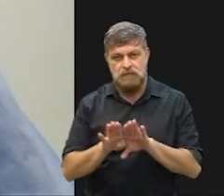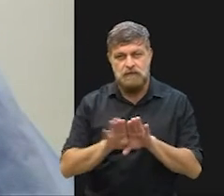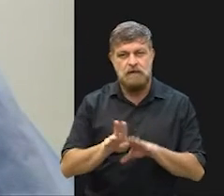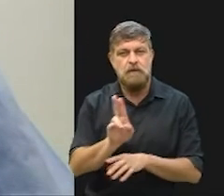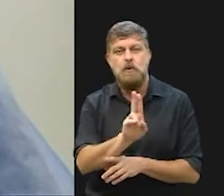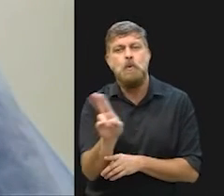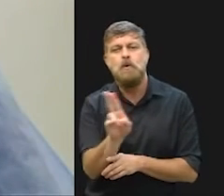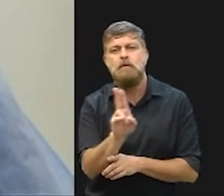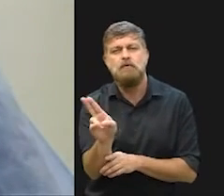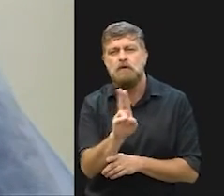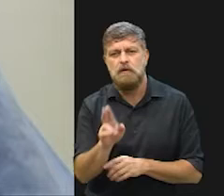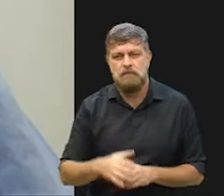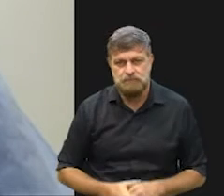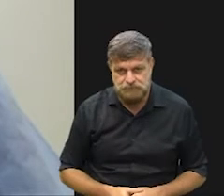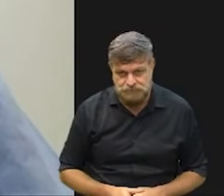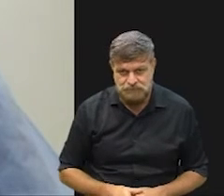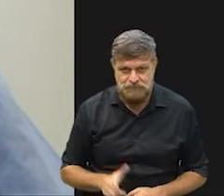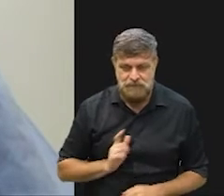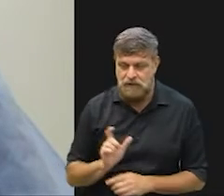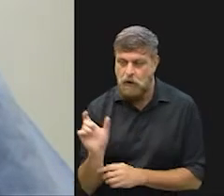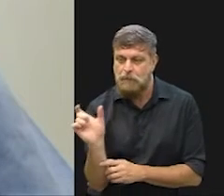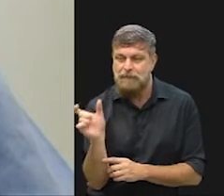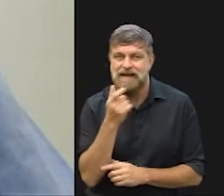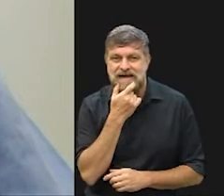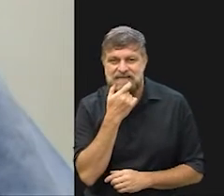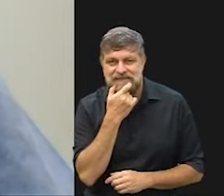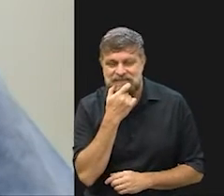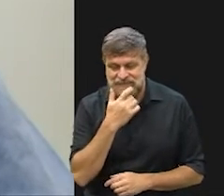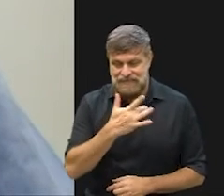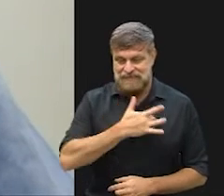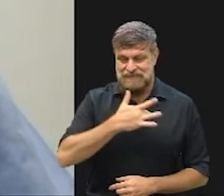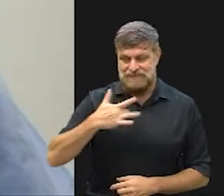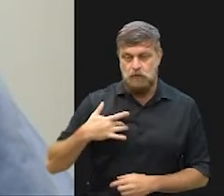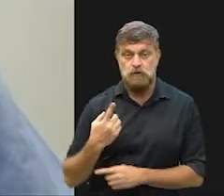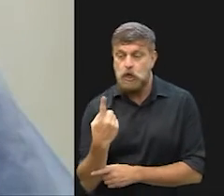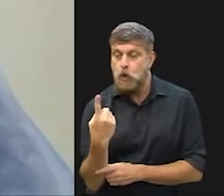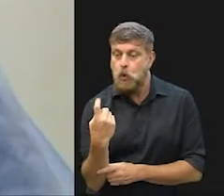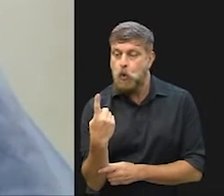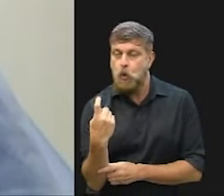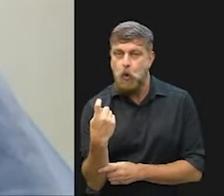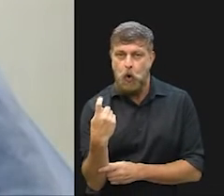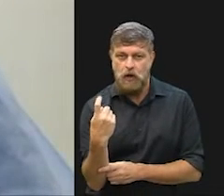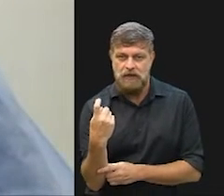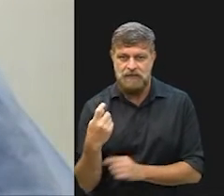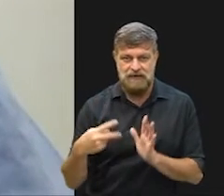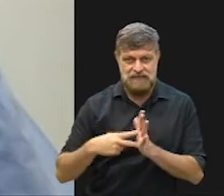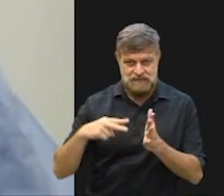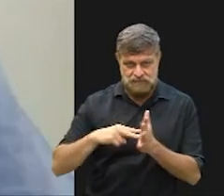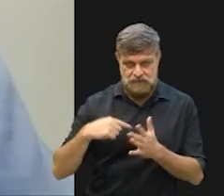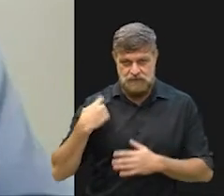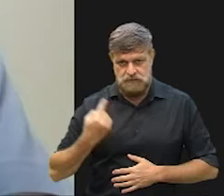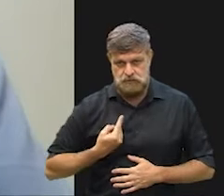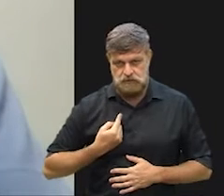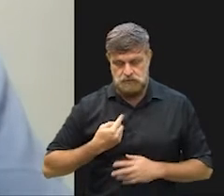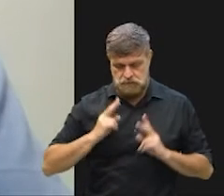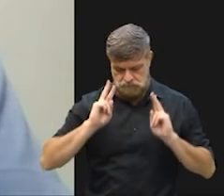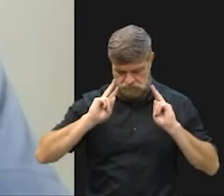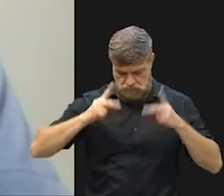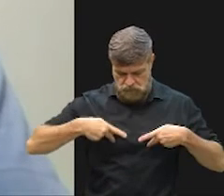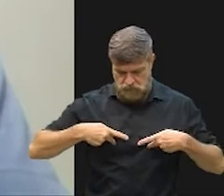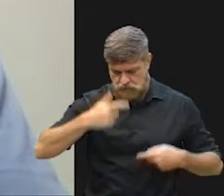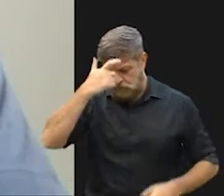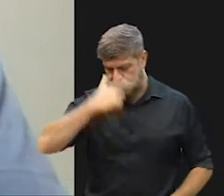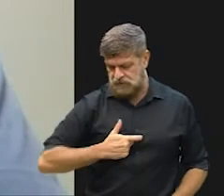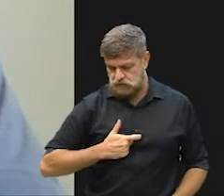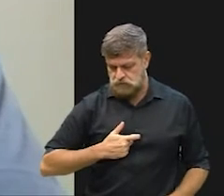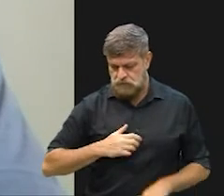inclusive chamado One Health, né, do inglês, saúde única, uma saúde. Que quer dizer assim, se a gente olhar só para a saúde